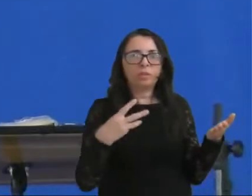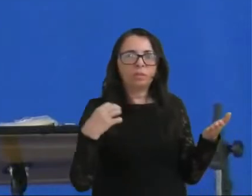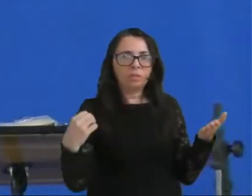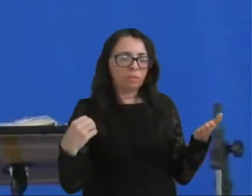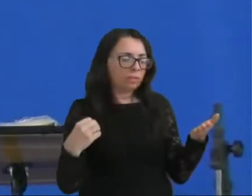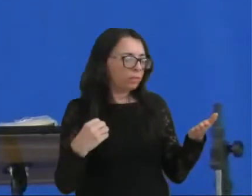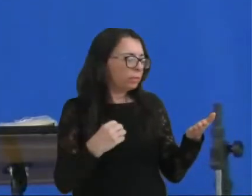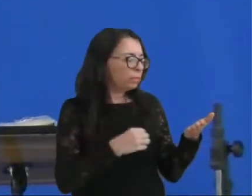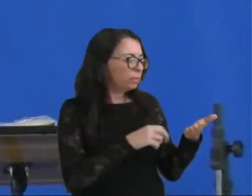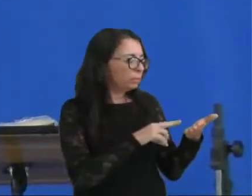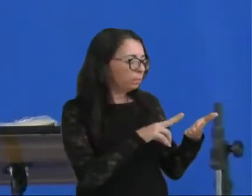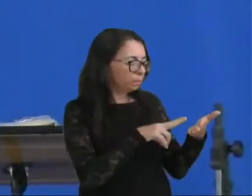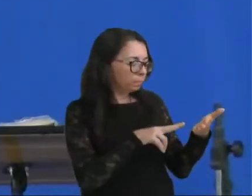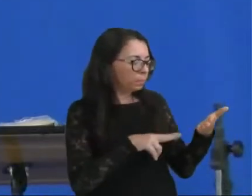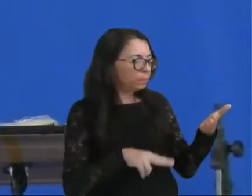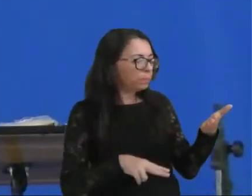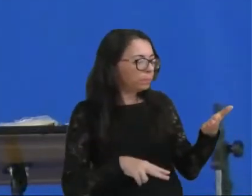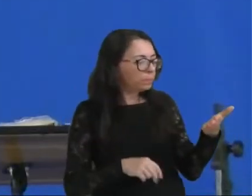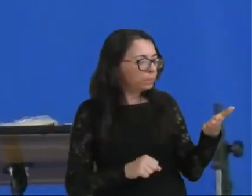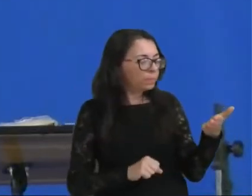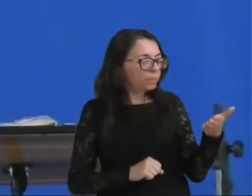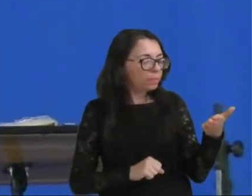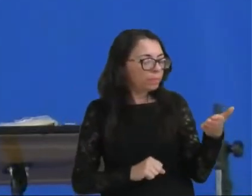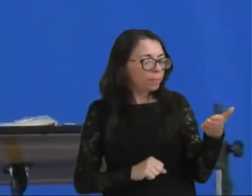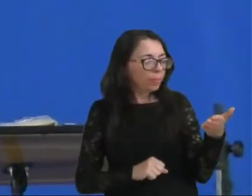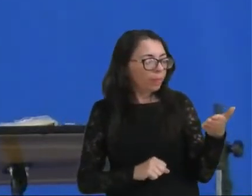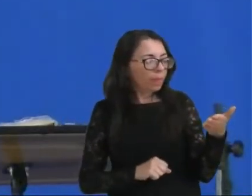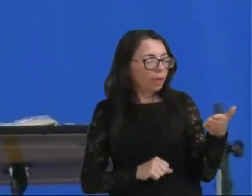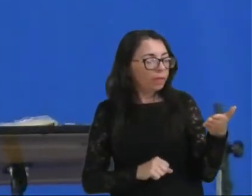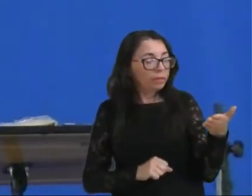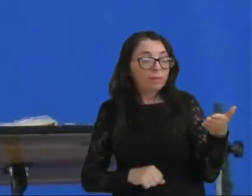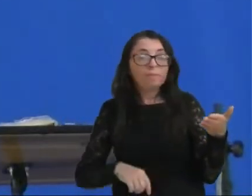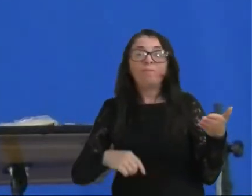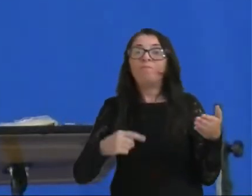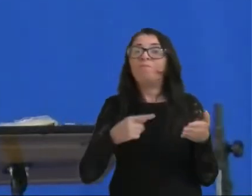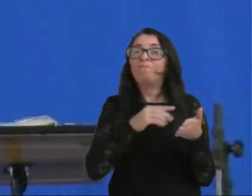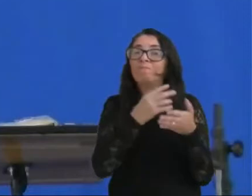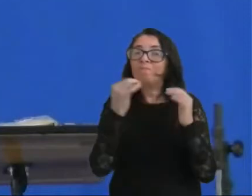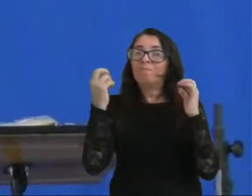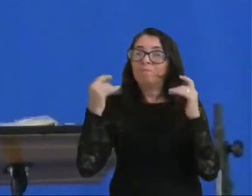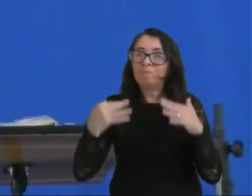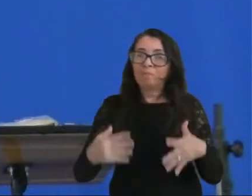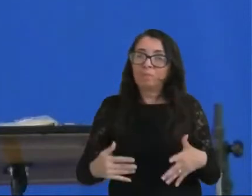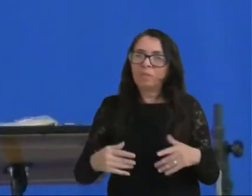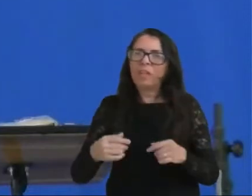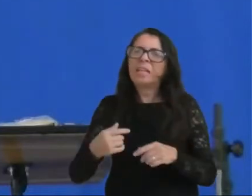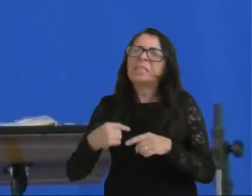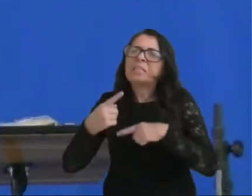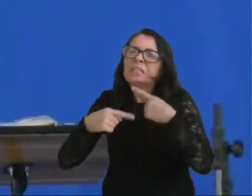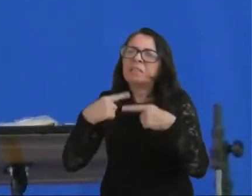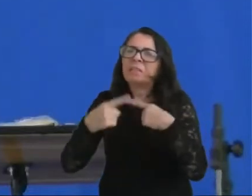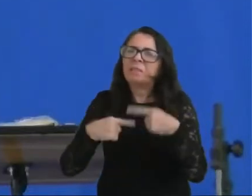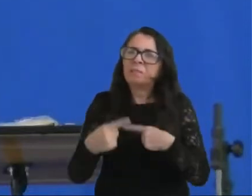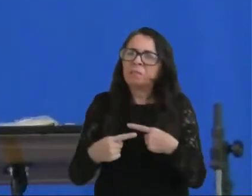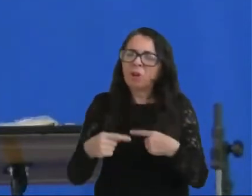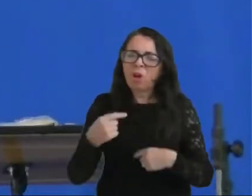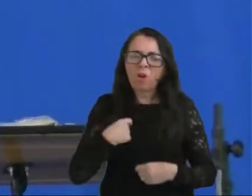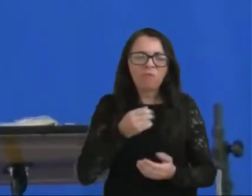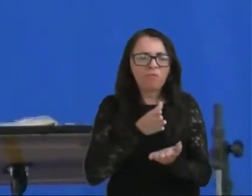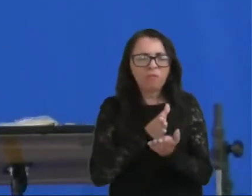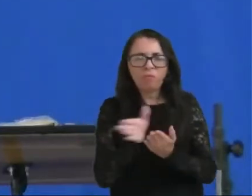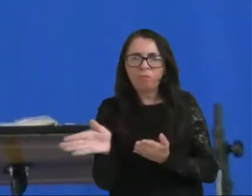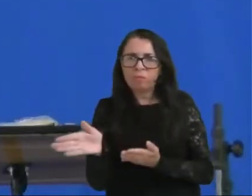minha partida, lobos ferozes penetrarão no meio de vocês e